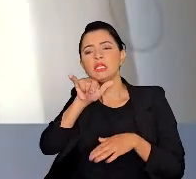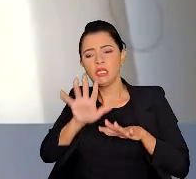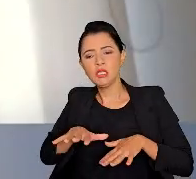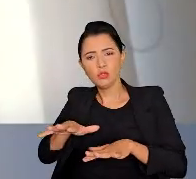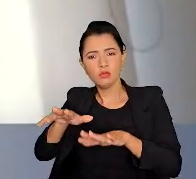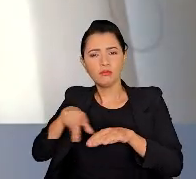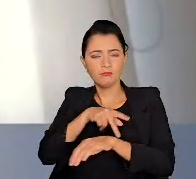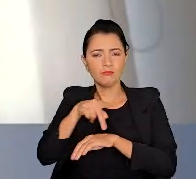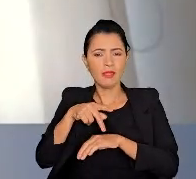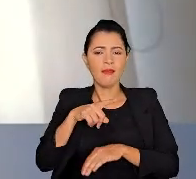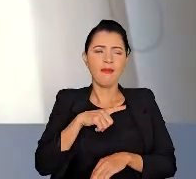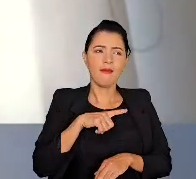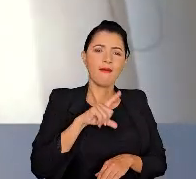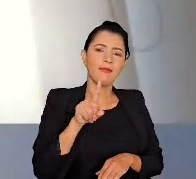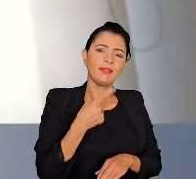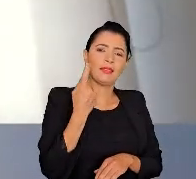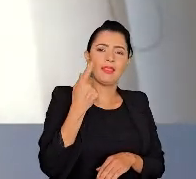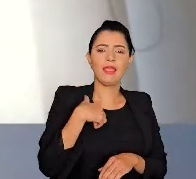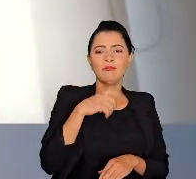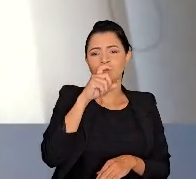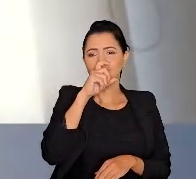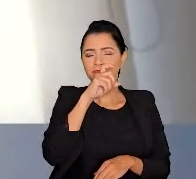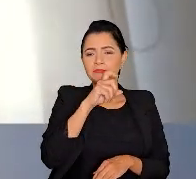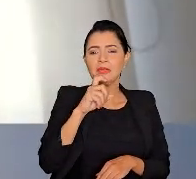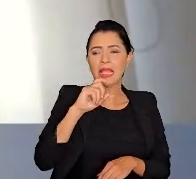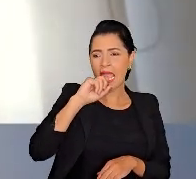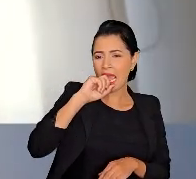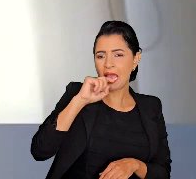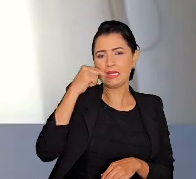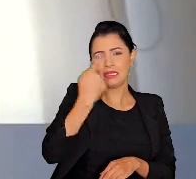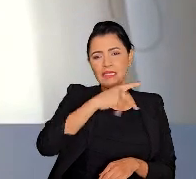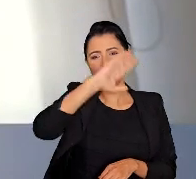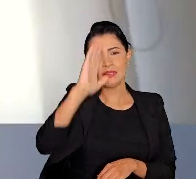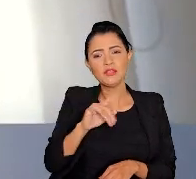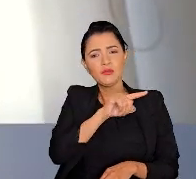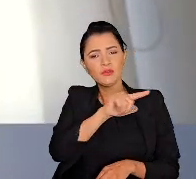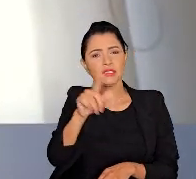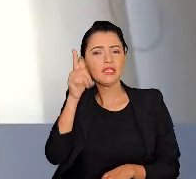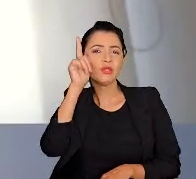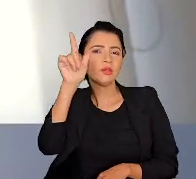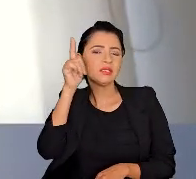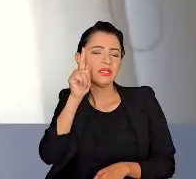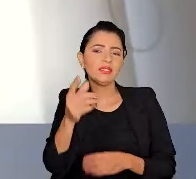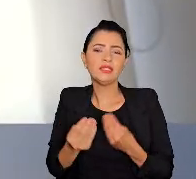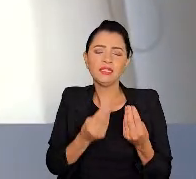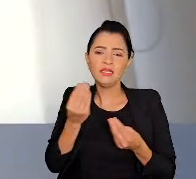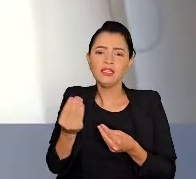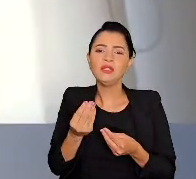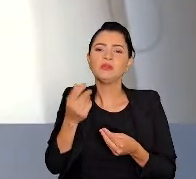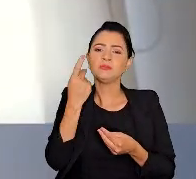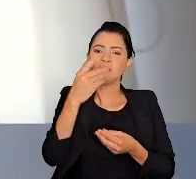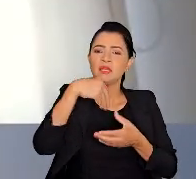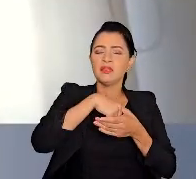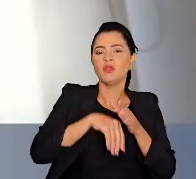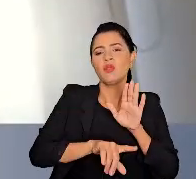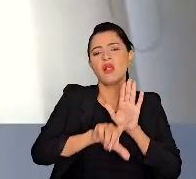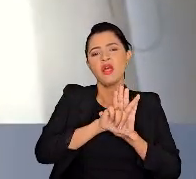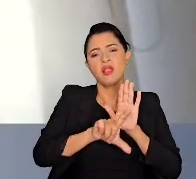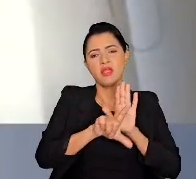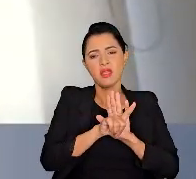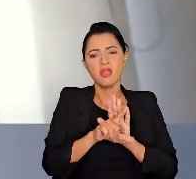eu tenho uma certa inveja do Brasil, porque vocês conseguiram colocar na sua legislação, na